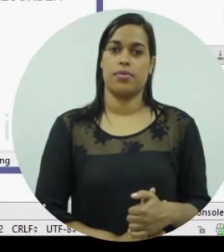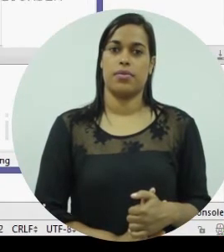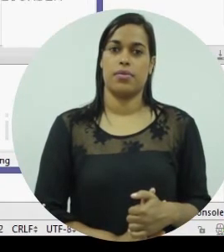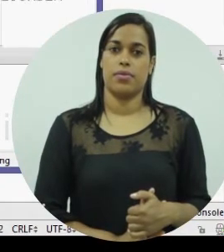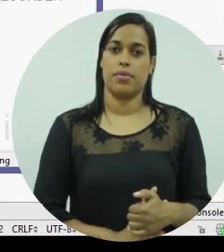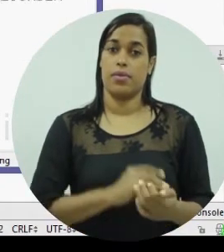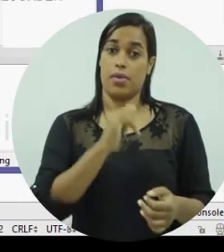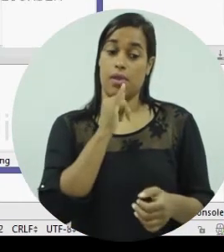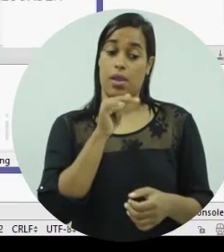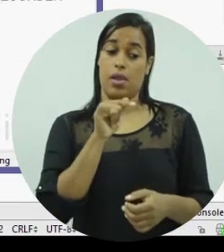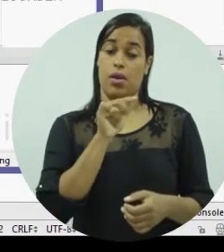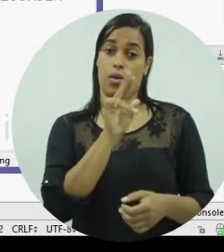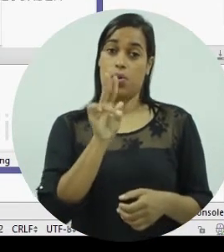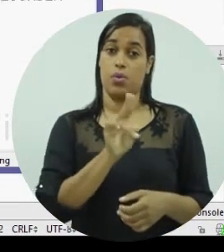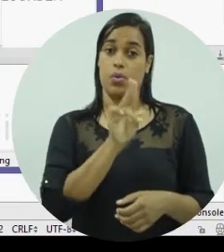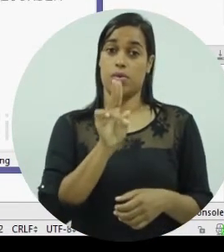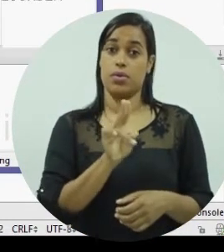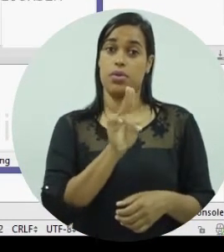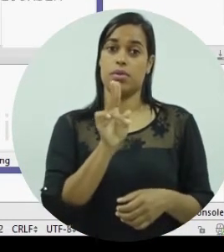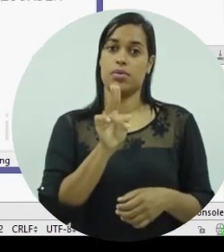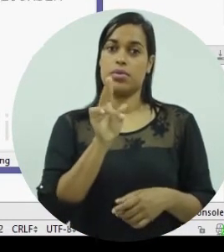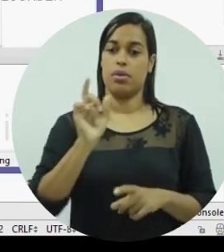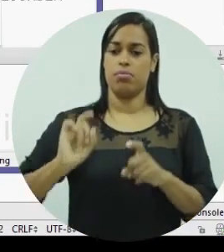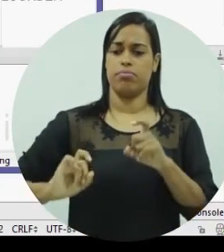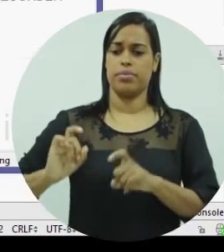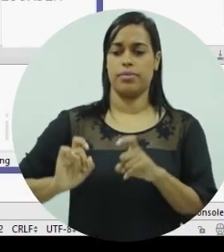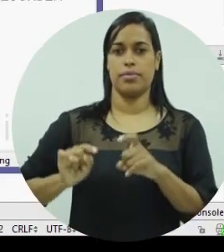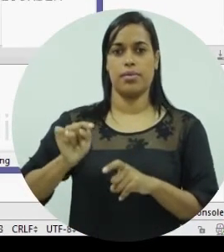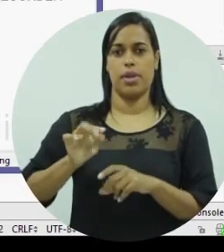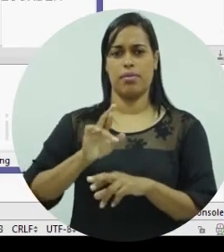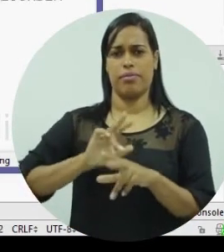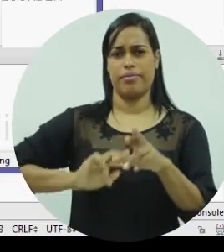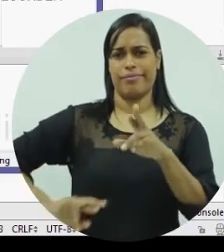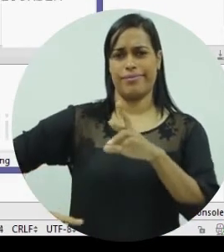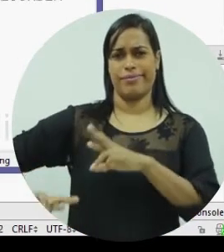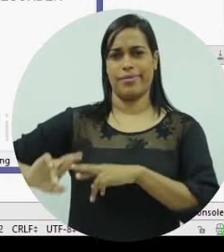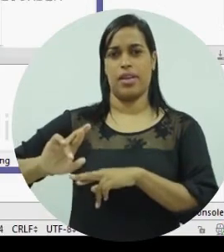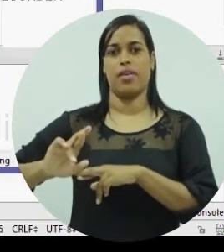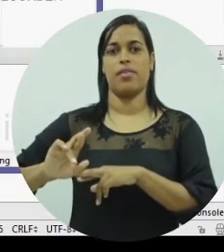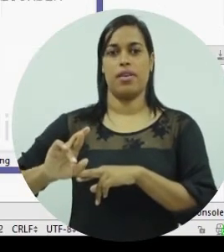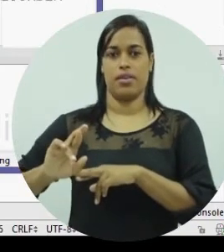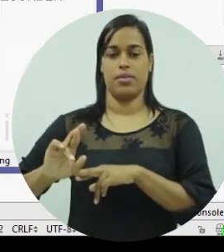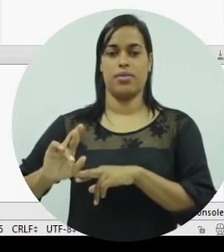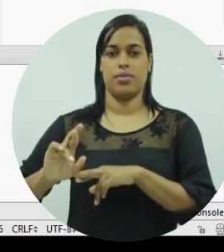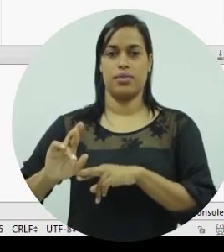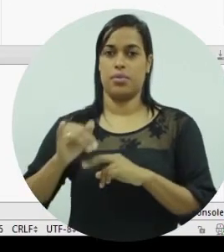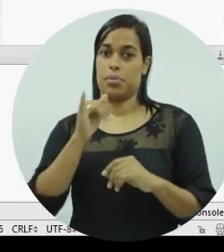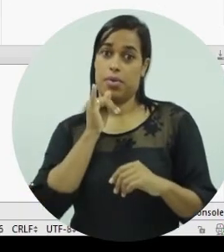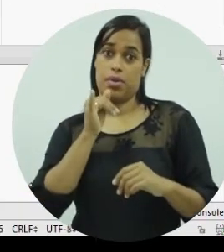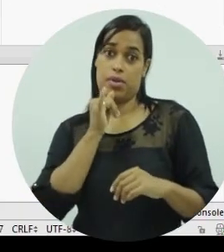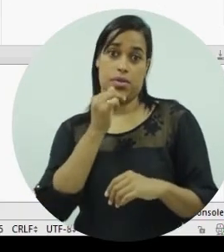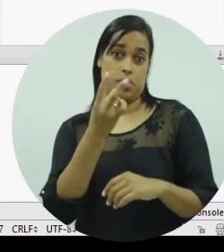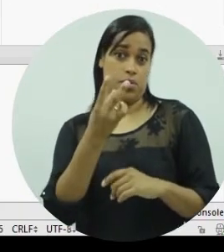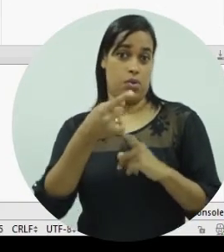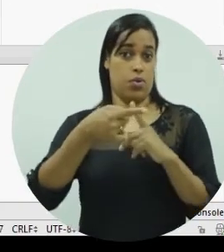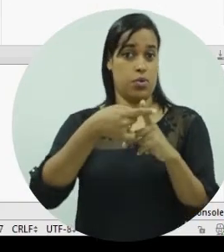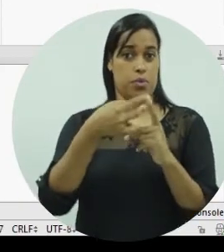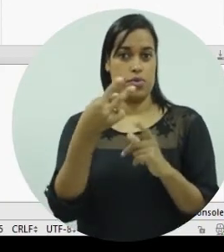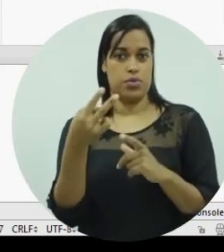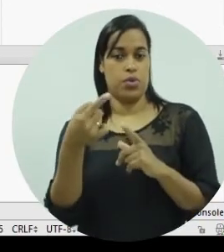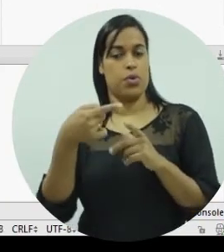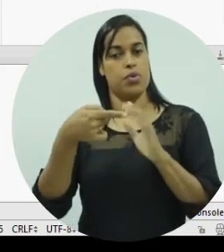Podemos utilizar, para uma expressão, podemos colocar vários operadores. Por exemplo, 2 mais 2 menos